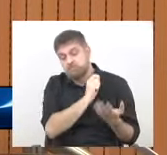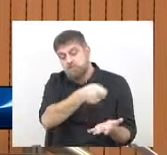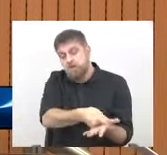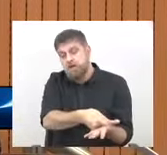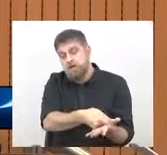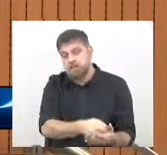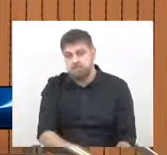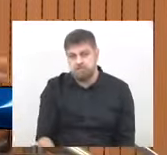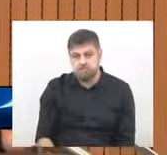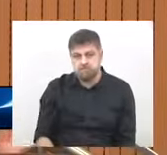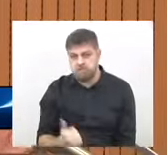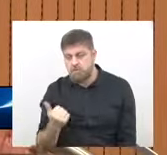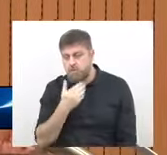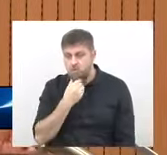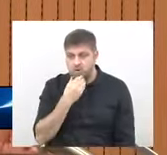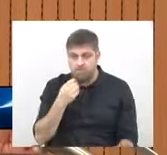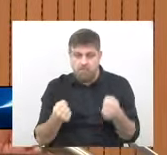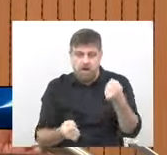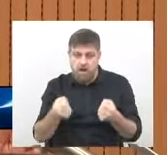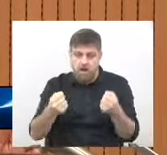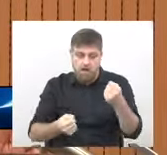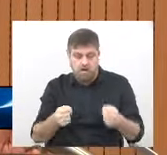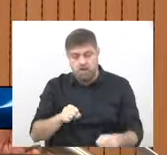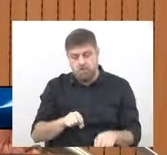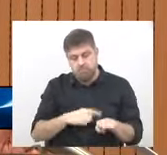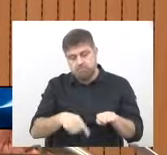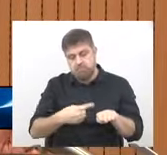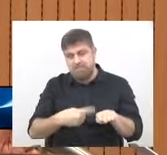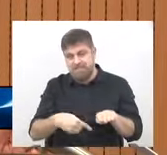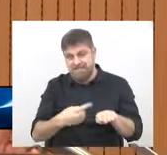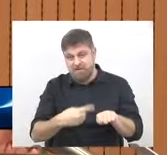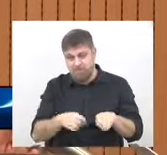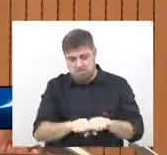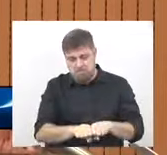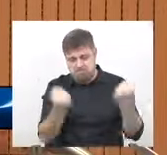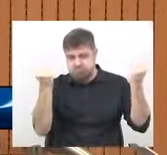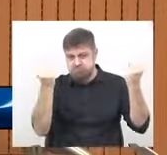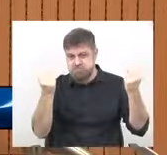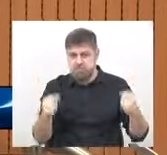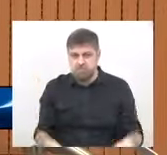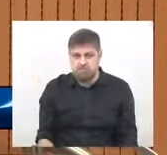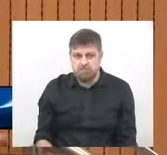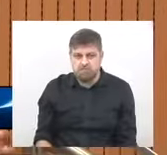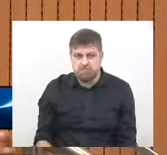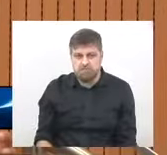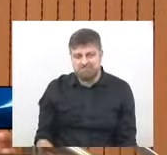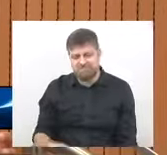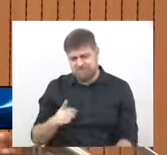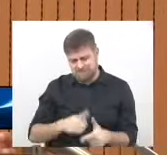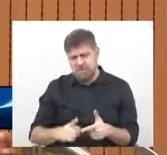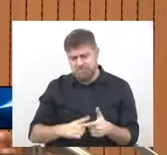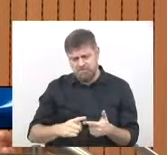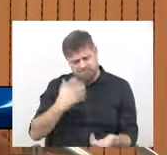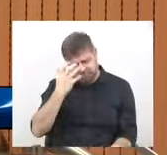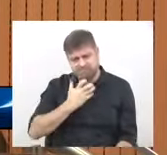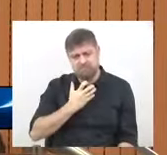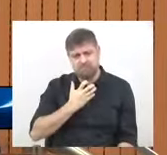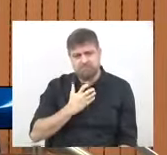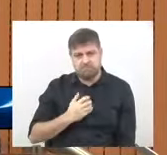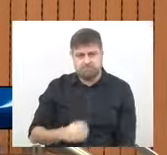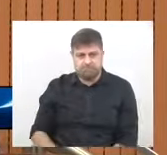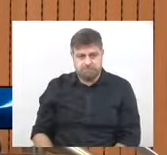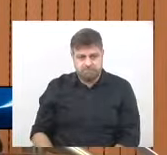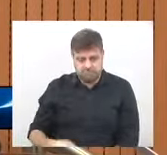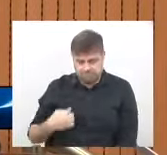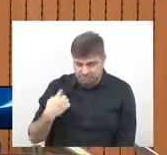Ou se ele vai andar no carro, ele vai largar encostado? Então, é um problema gravíssimo. Nós não